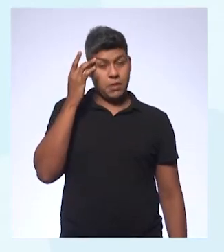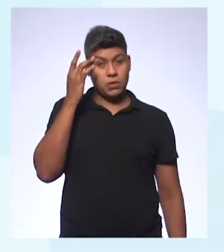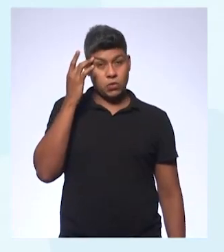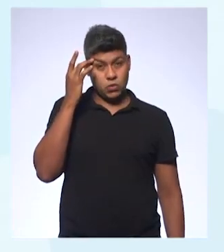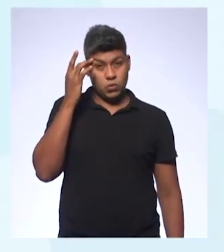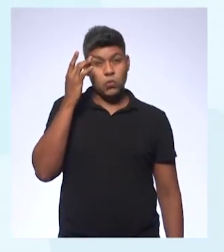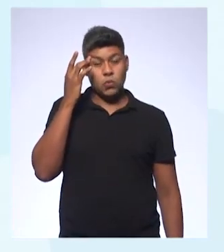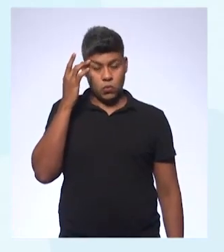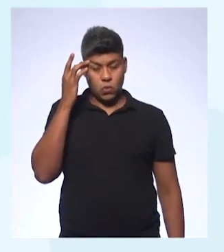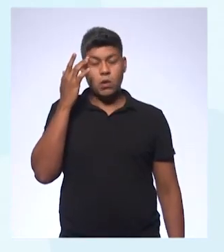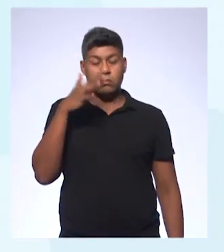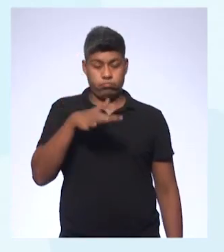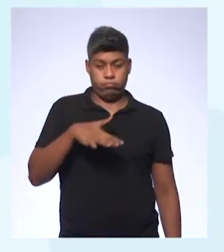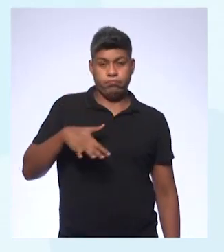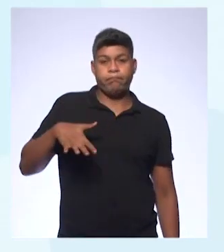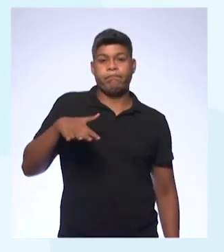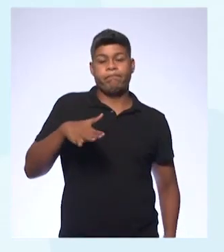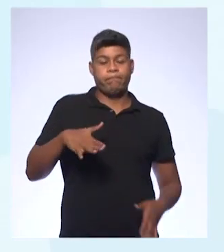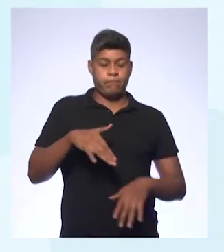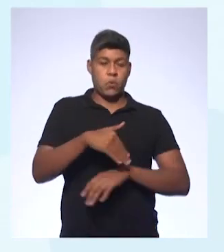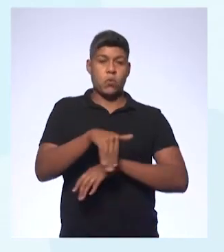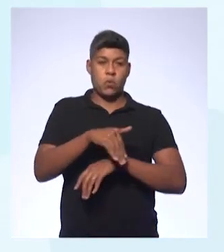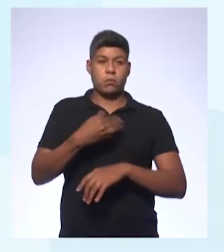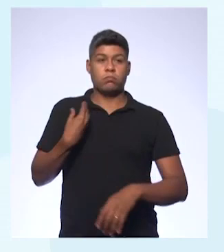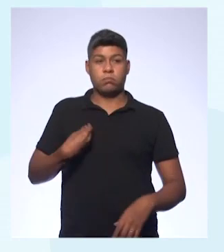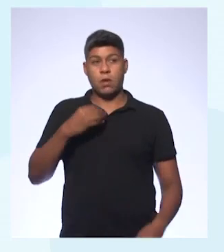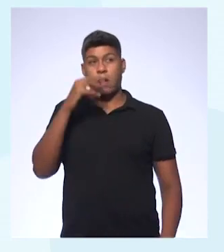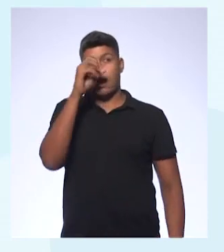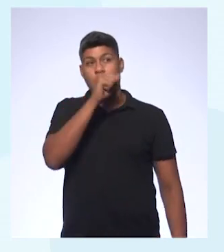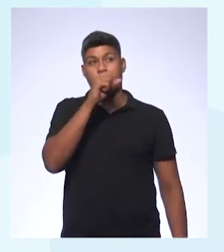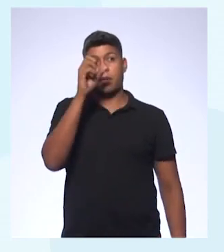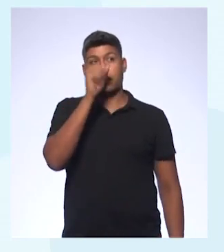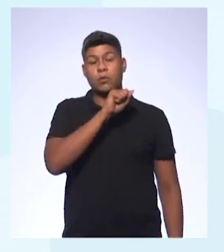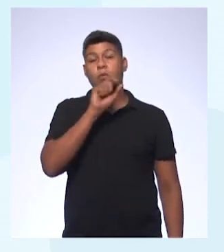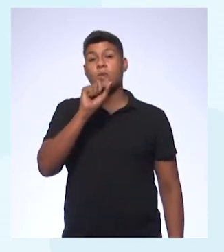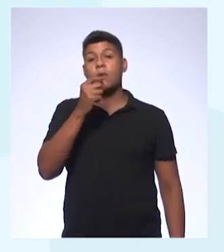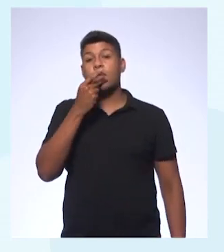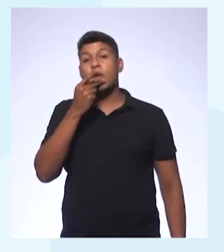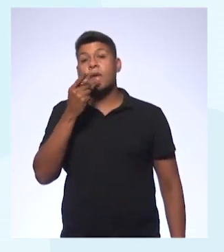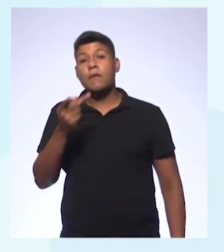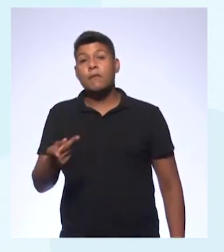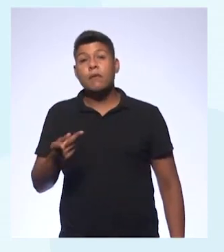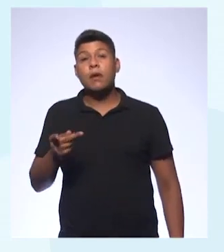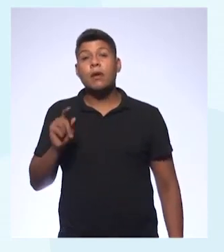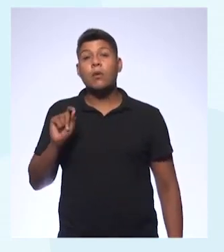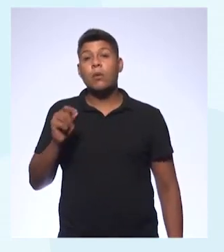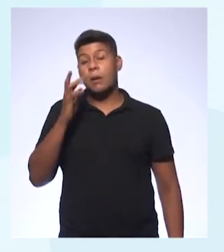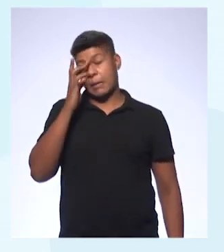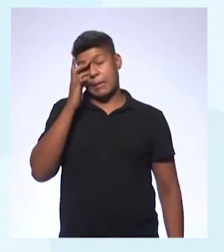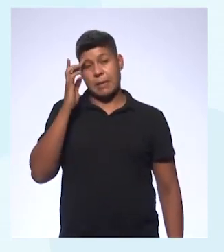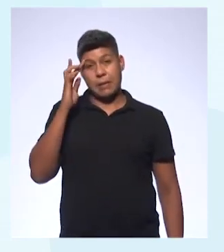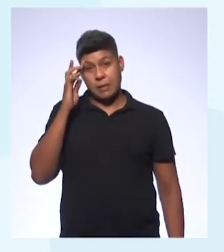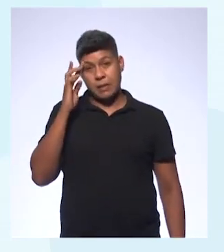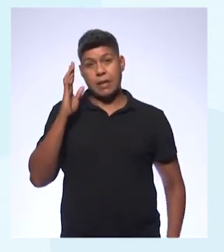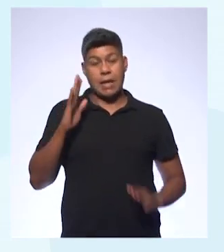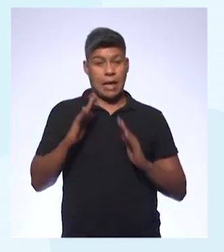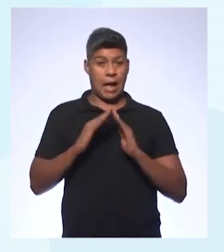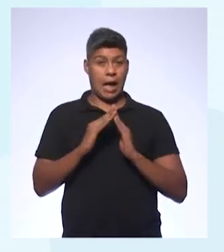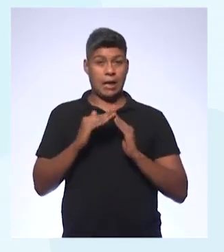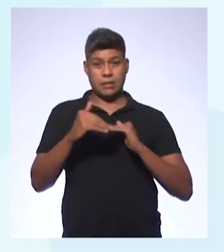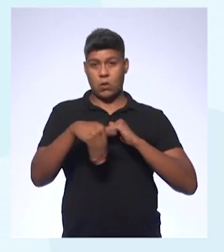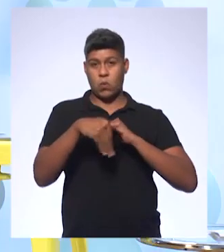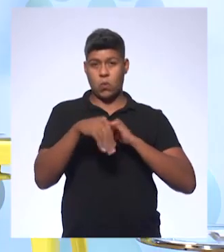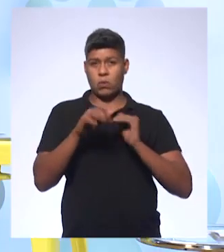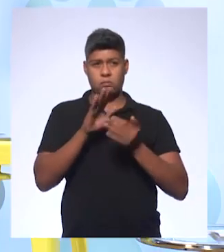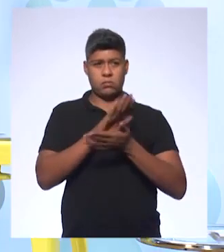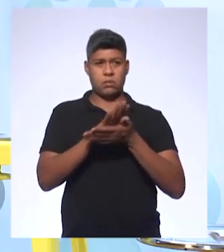a população em situação de rua. E, recentemente, eu aprendi que não é adequado você falar morador de rua, que o morador